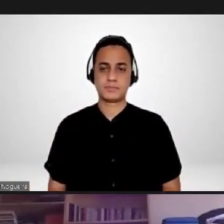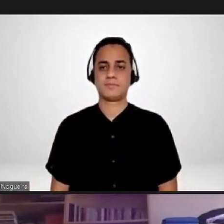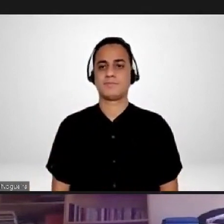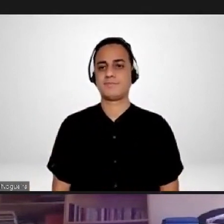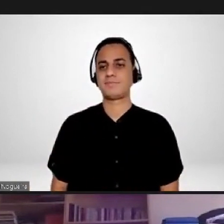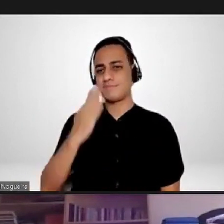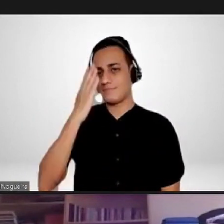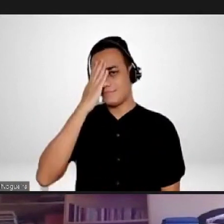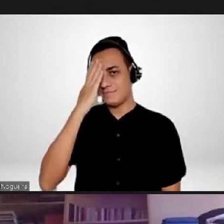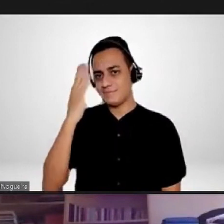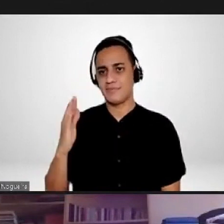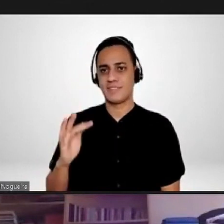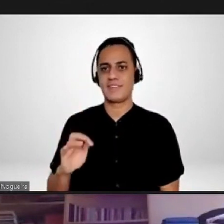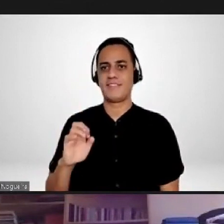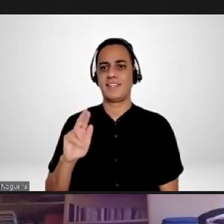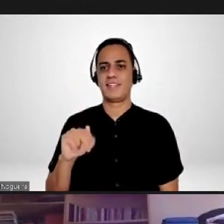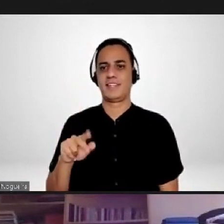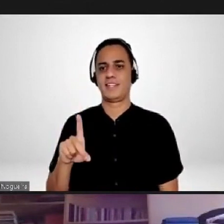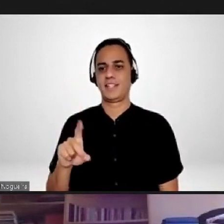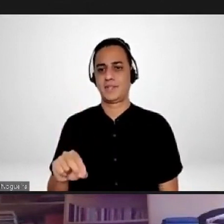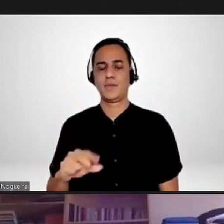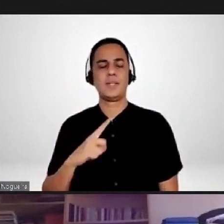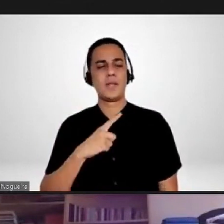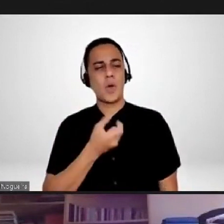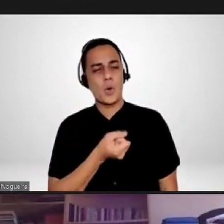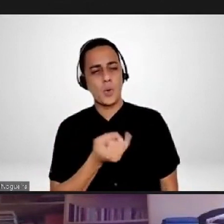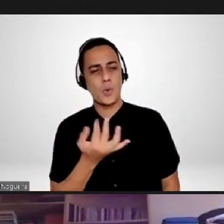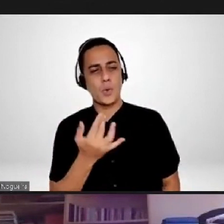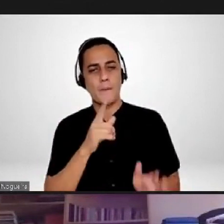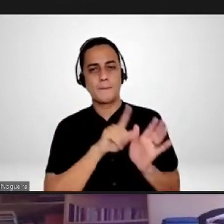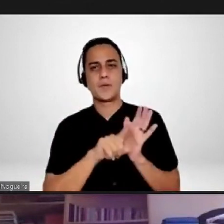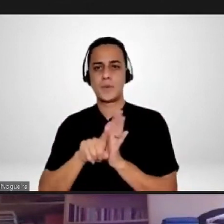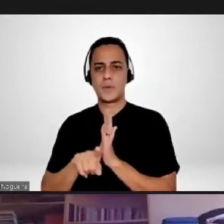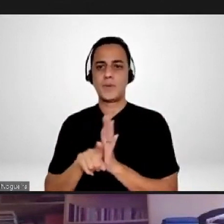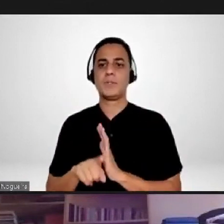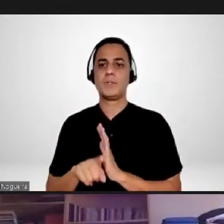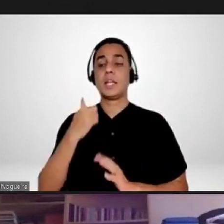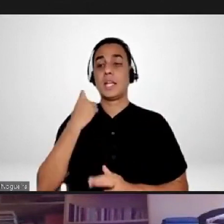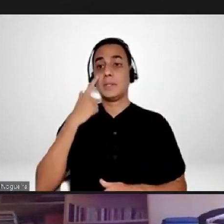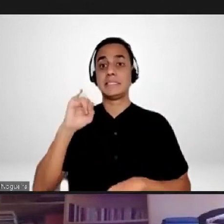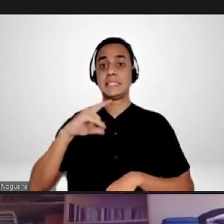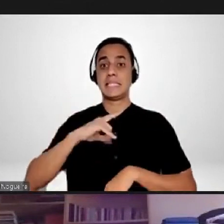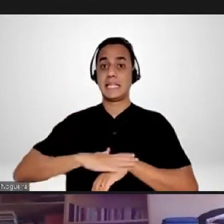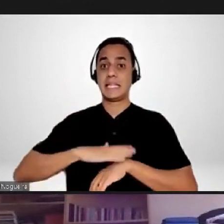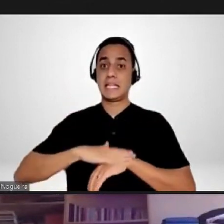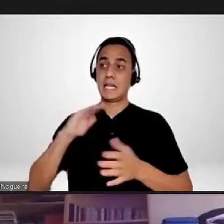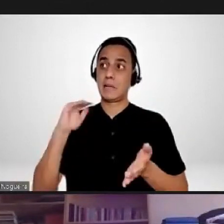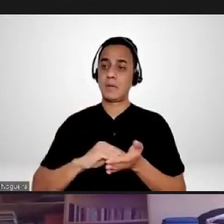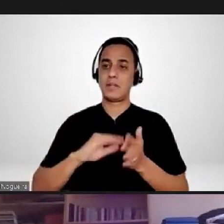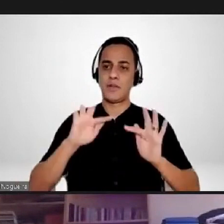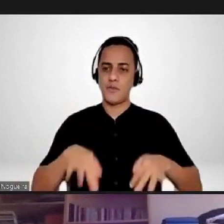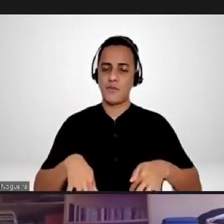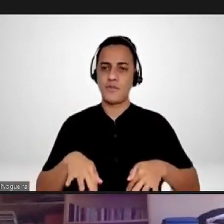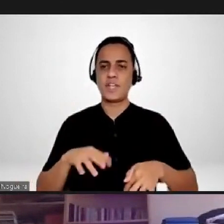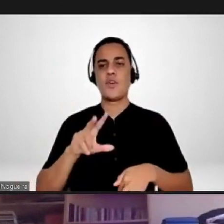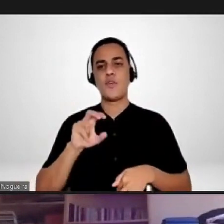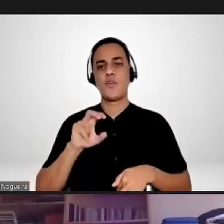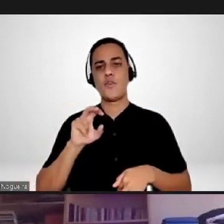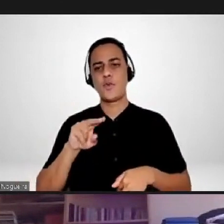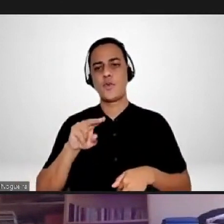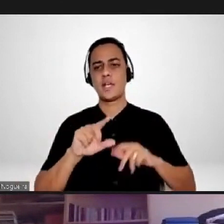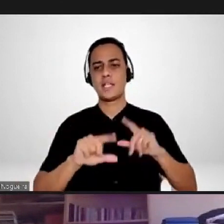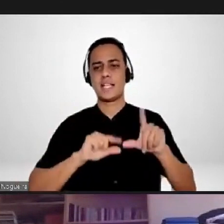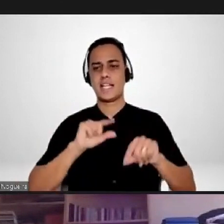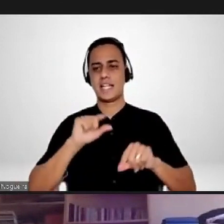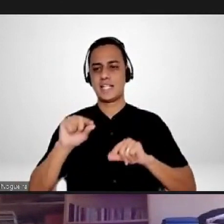Obrigada, Fernando. Eu tenho mais algumas perguntas aqui, não sei se nós temos tempo até o fim, eu vou ter que selecionar algumas, vou fazer um pouquinho